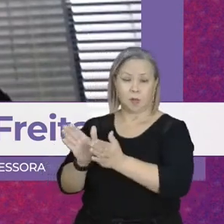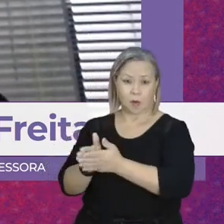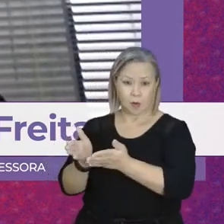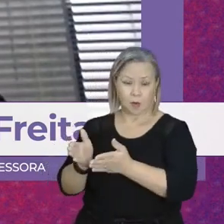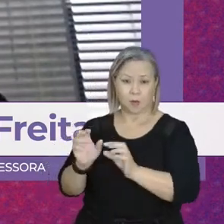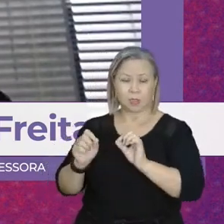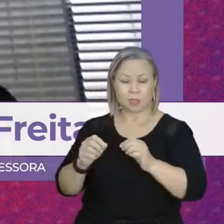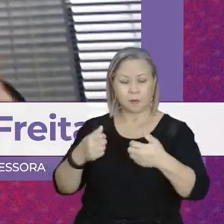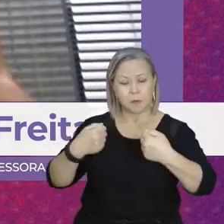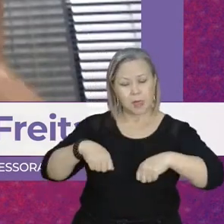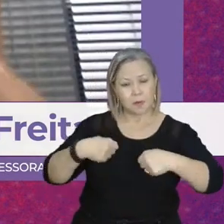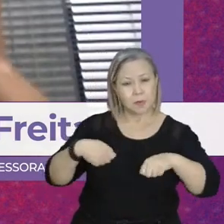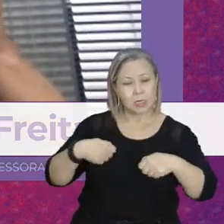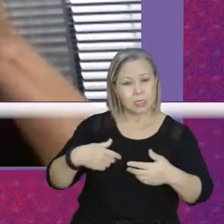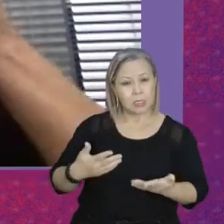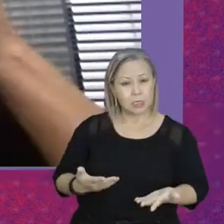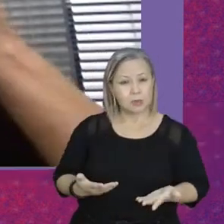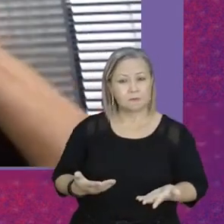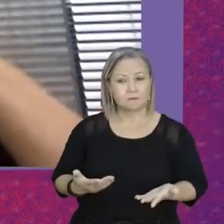que mais precisam